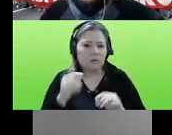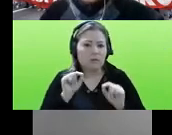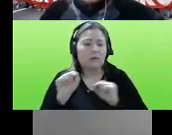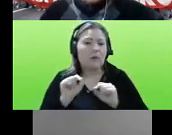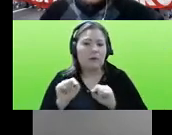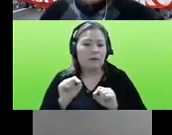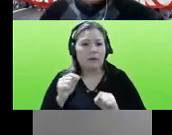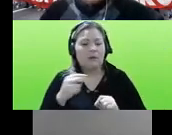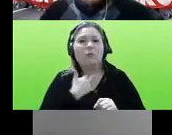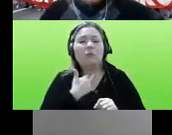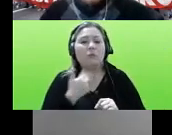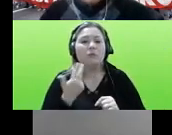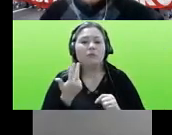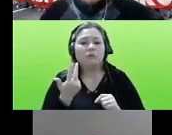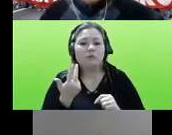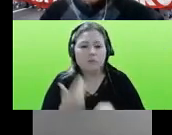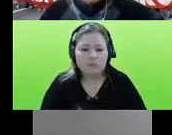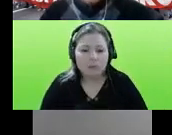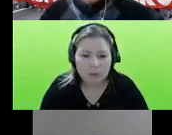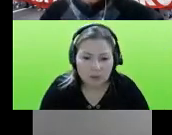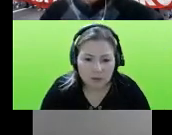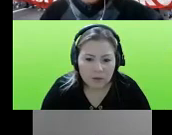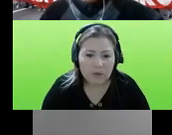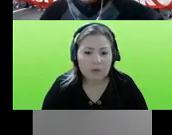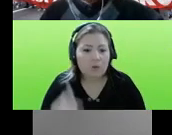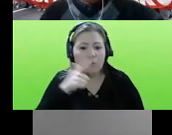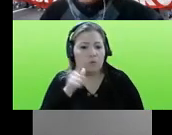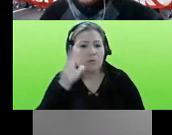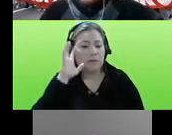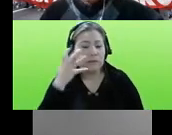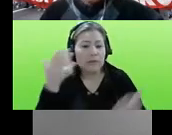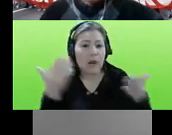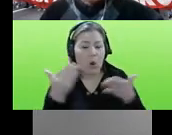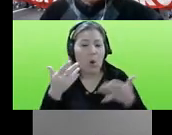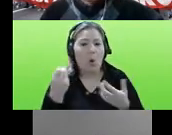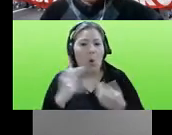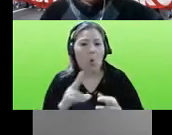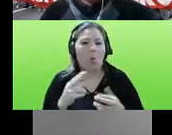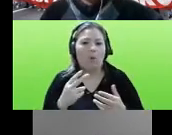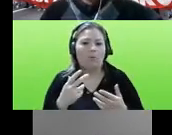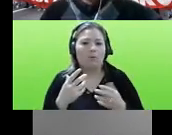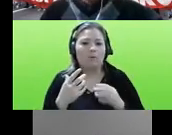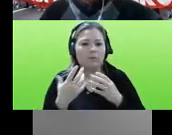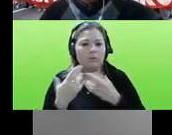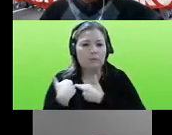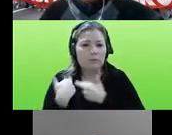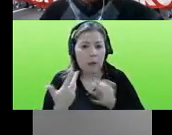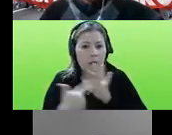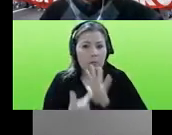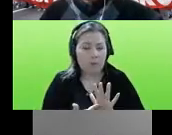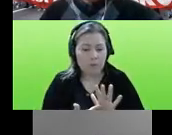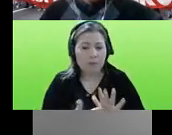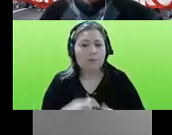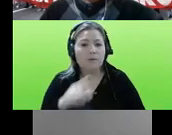não pôde tomar uma decisão agora ou de assumir alguma apresentação agora, o